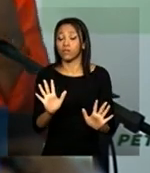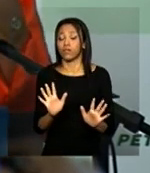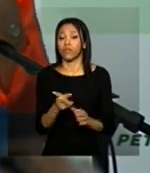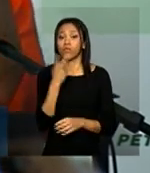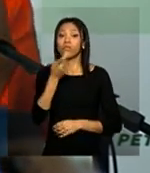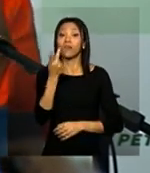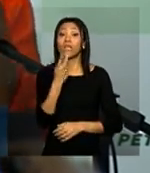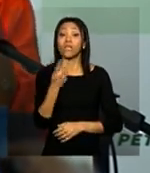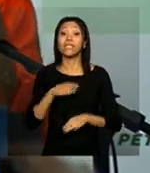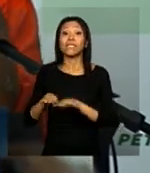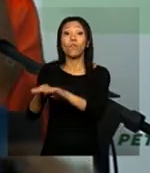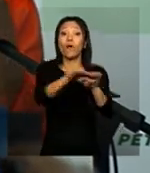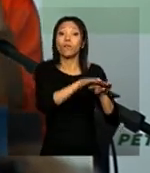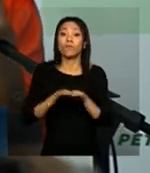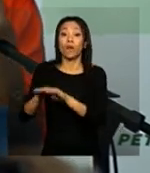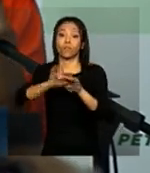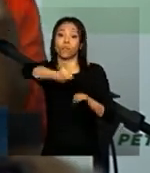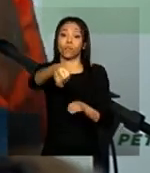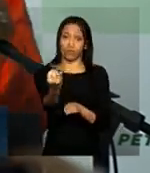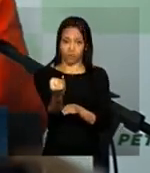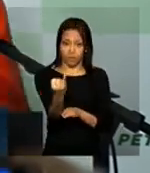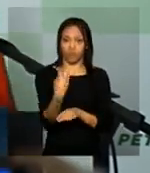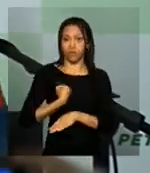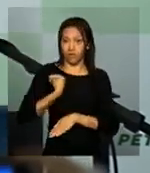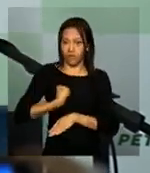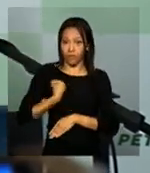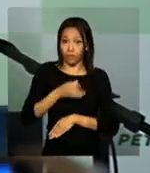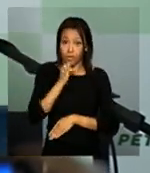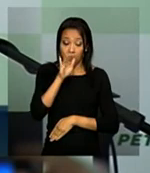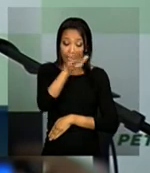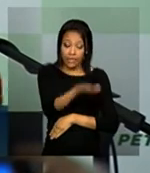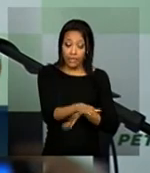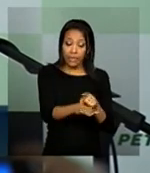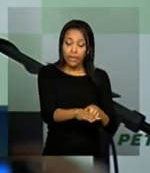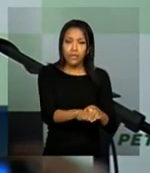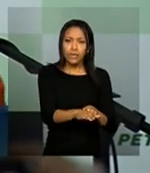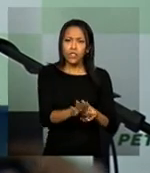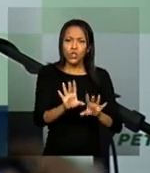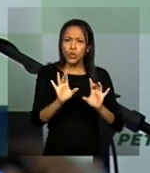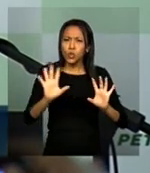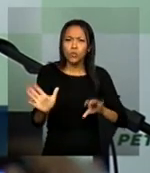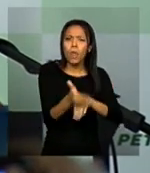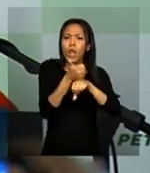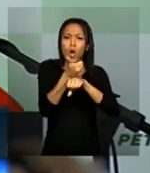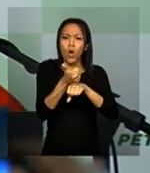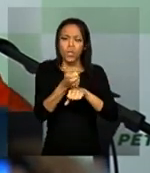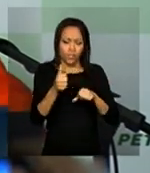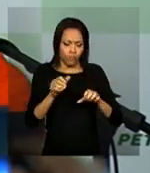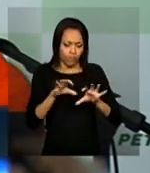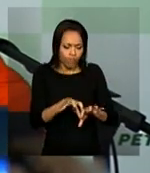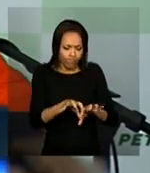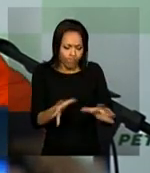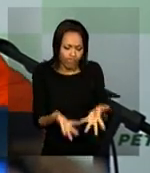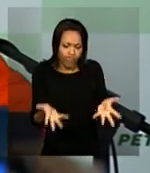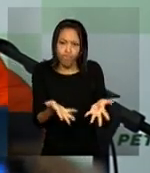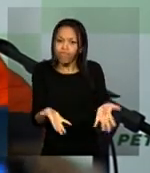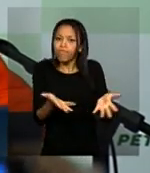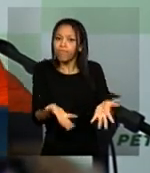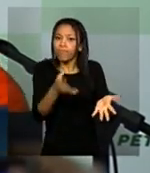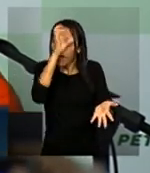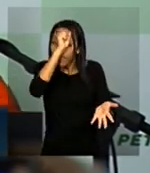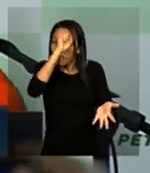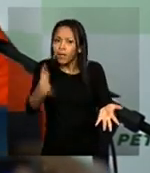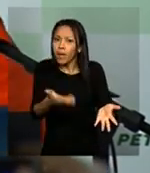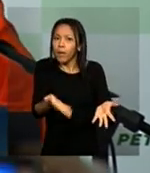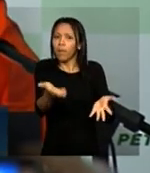estou falando igualdade de oportunidade. É a criança ter os melhores estímulos possíveis. Então, vai ter de